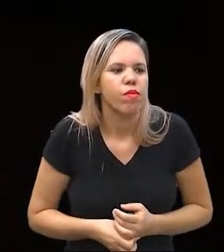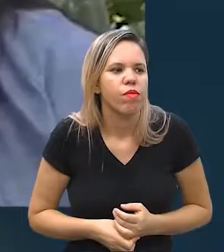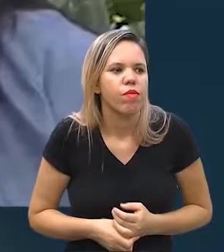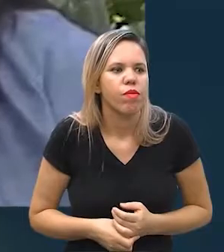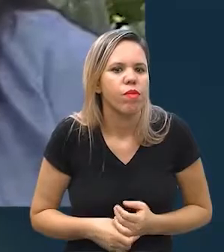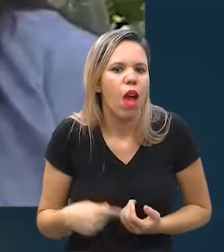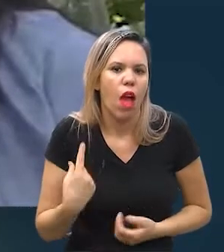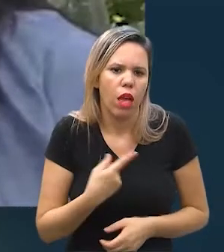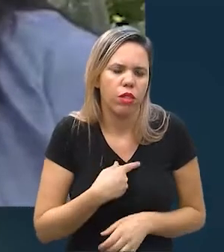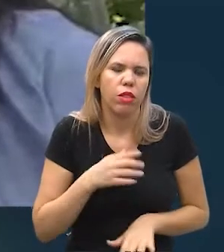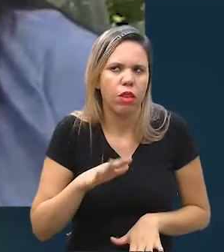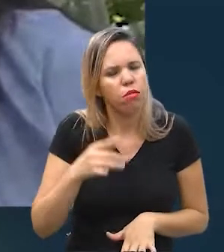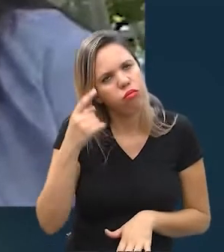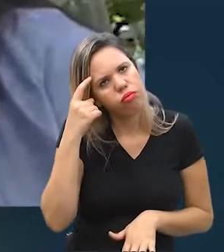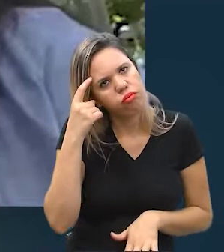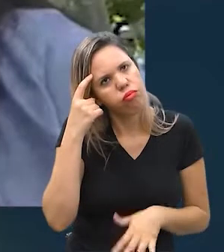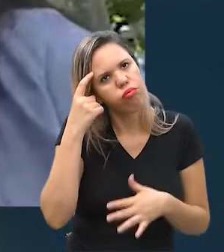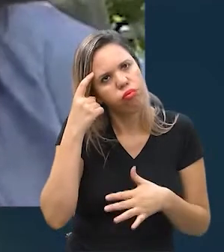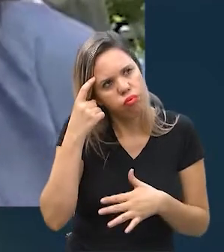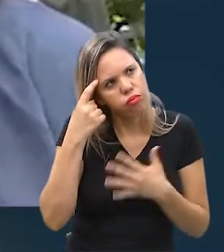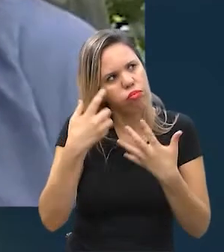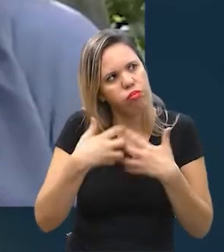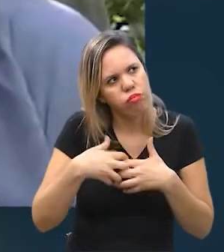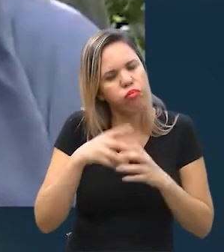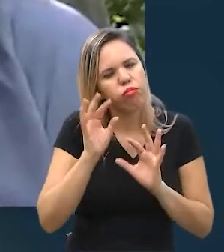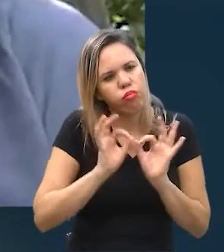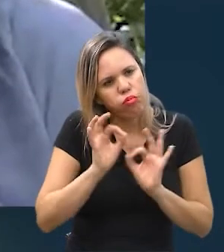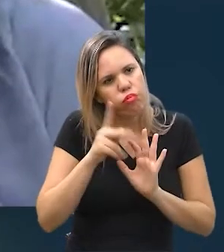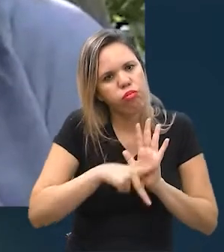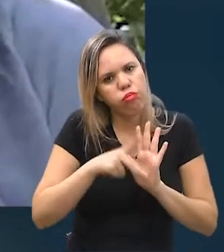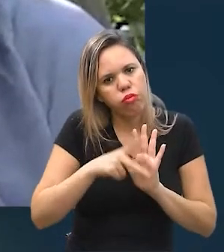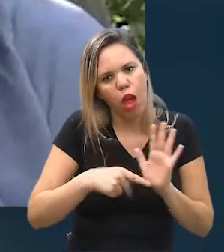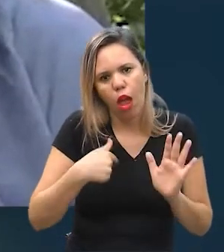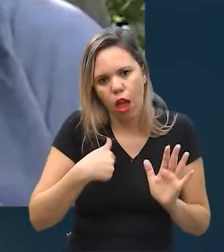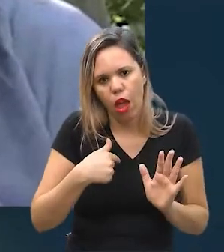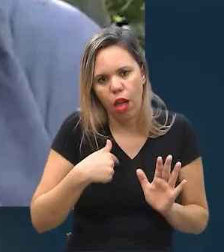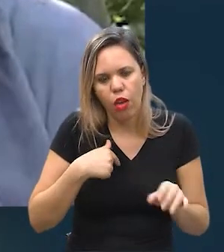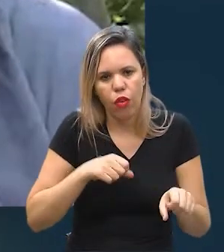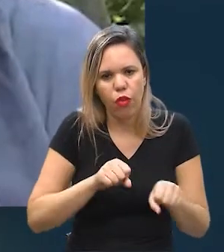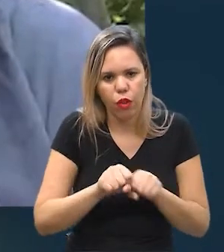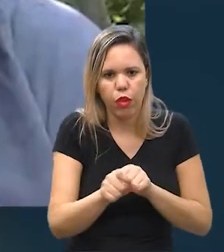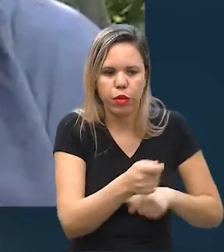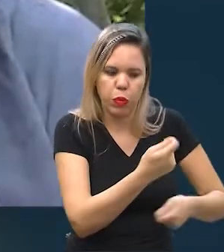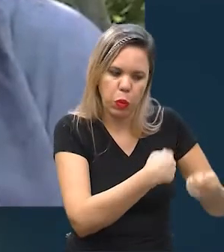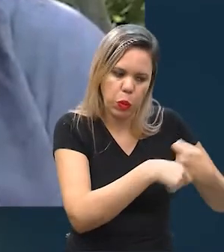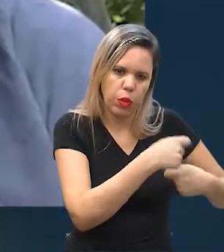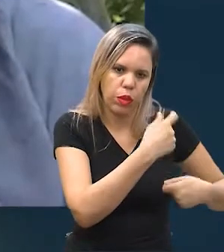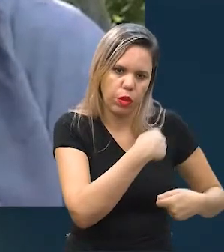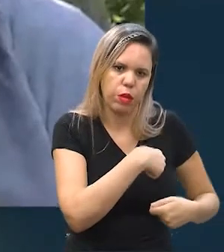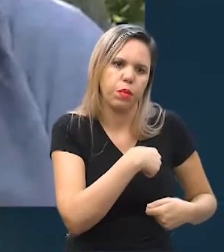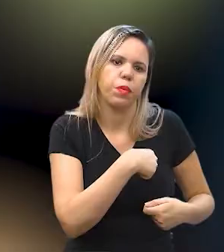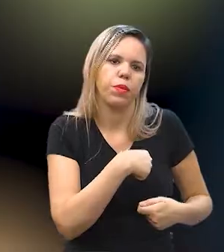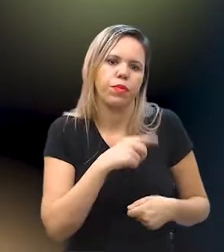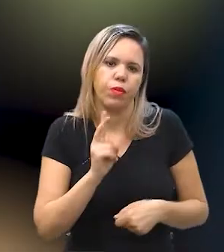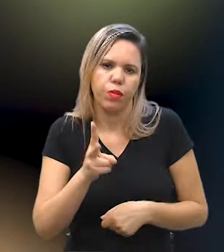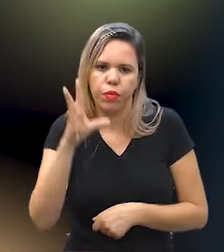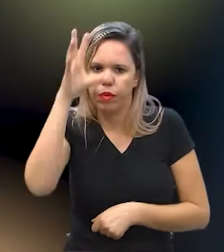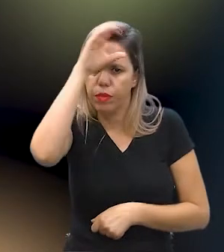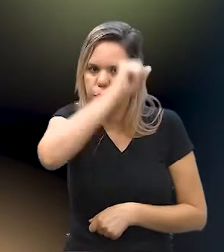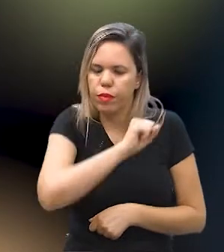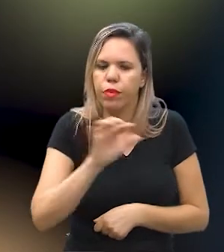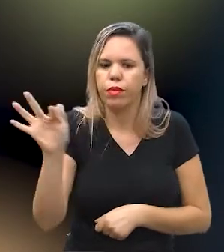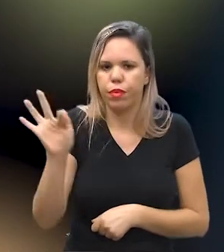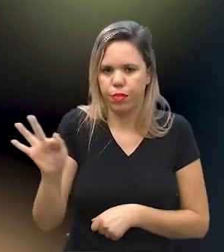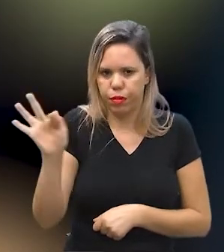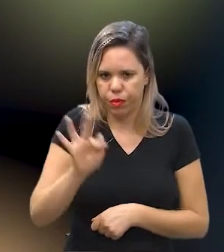A gente parou, assim, para planejar. Apesar que, assim, eu sou formada em administração e a gente sempre aprende na